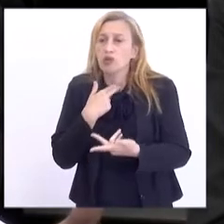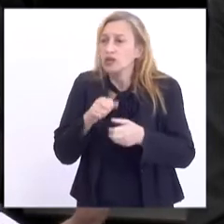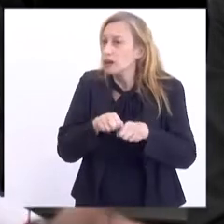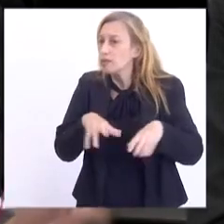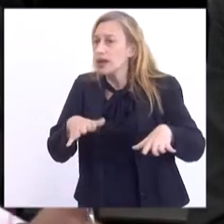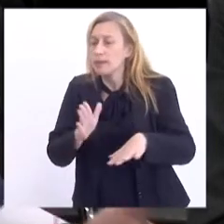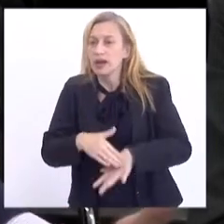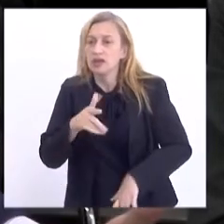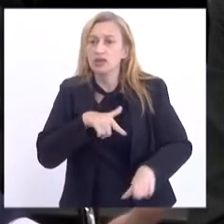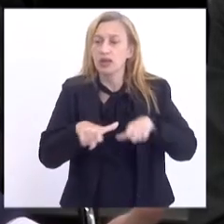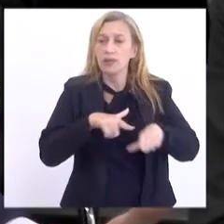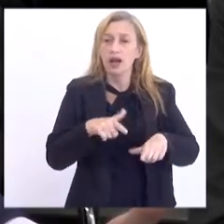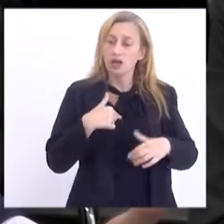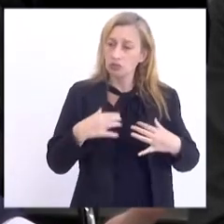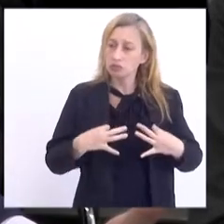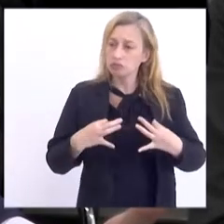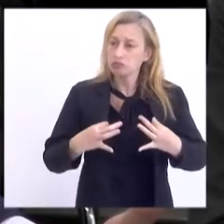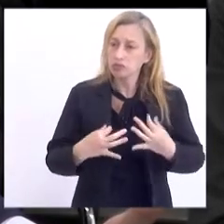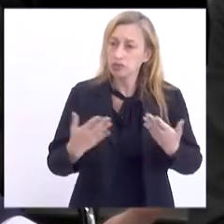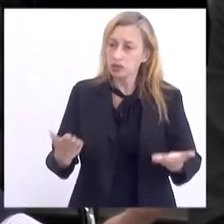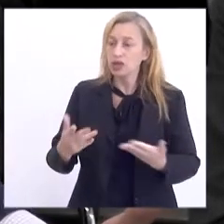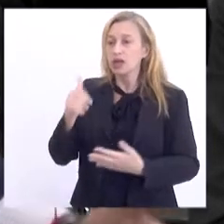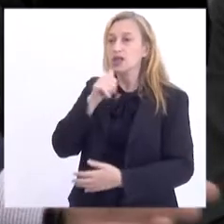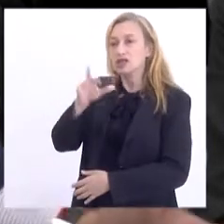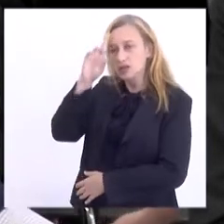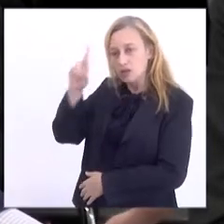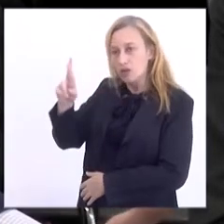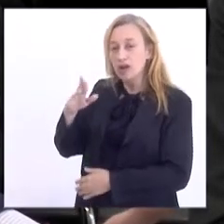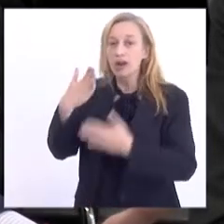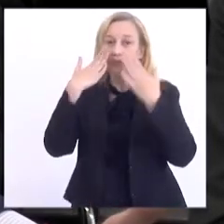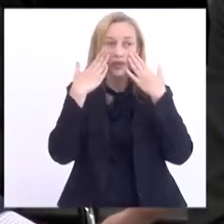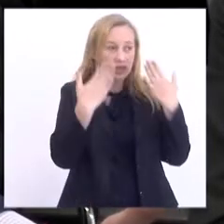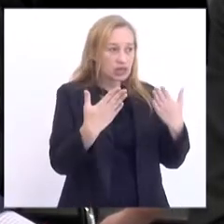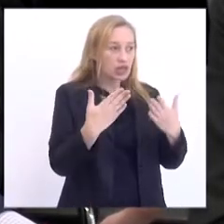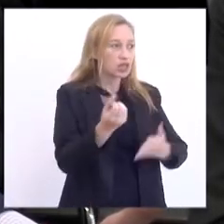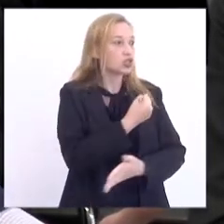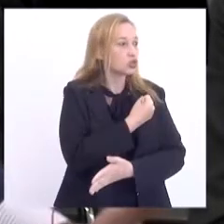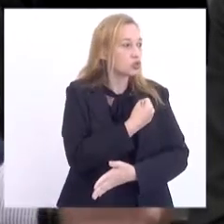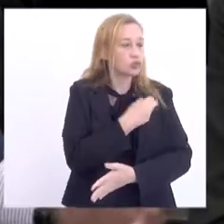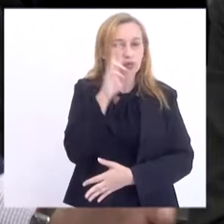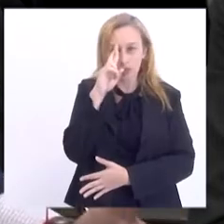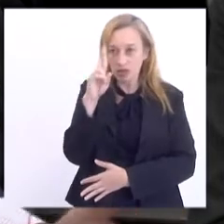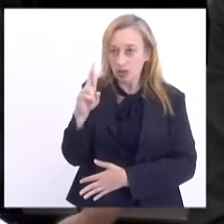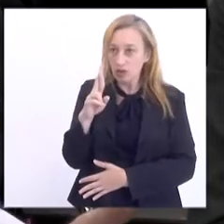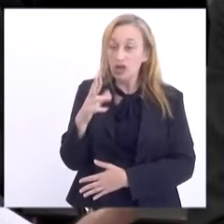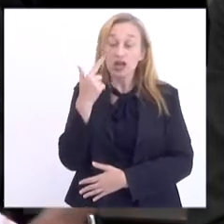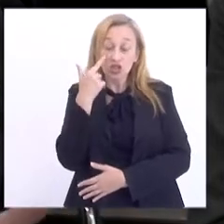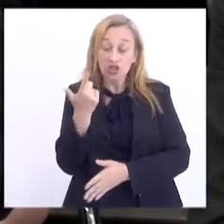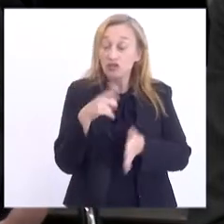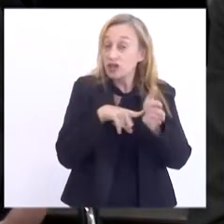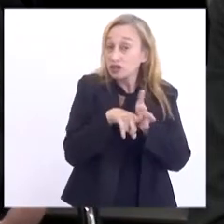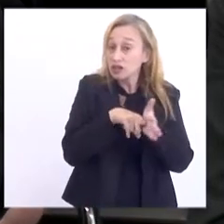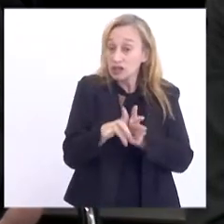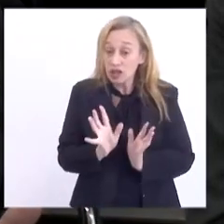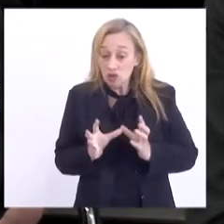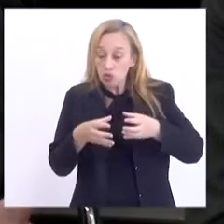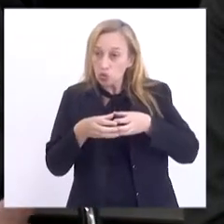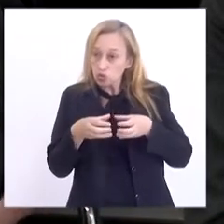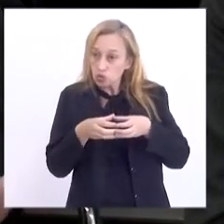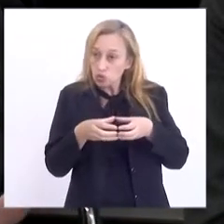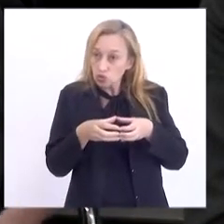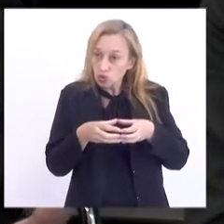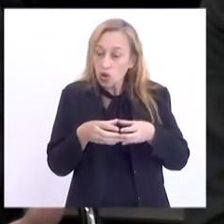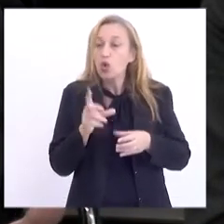esses cutelaria e eu me coloco aqui à disposição da senhora e apresentar esses números para senhora e a gente analisar em conjunto